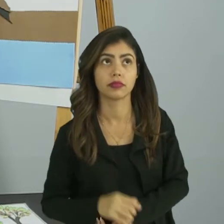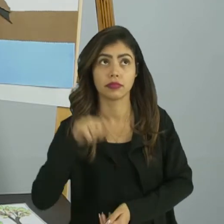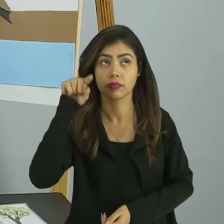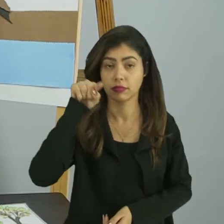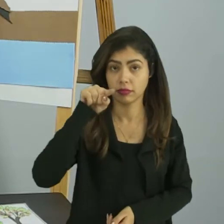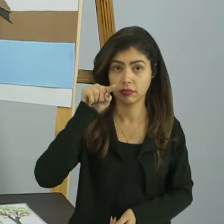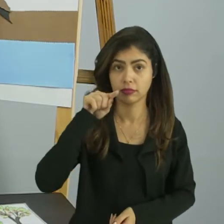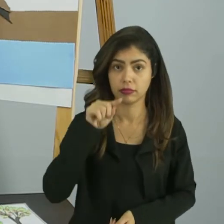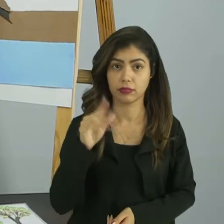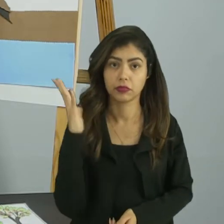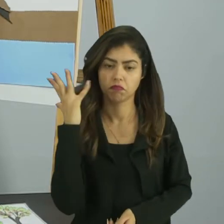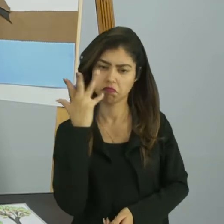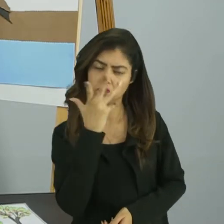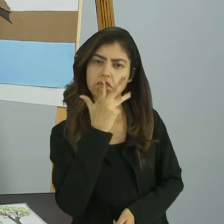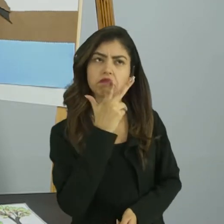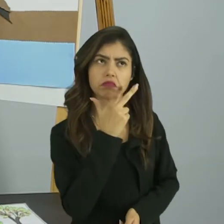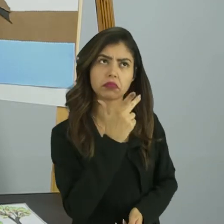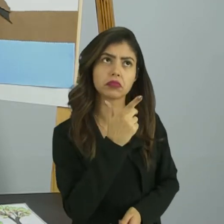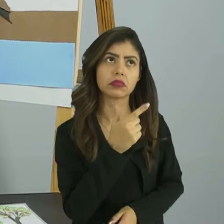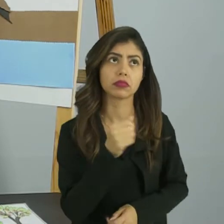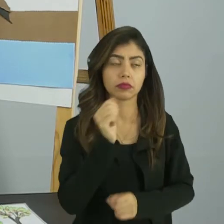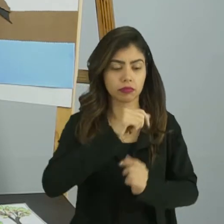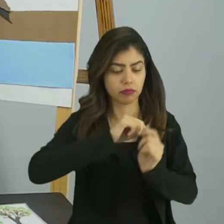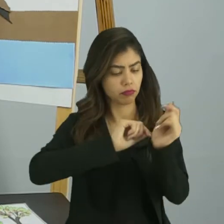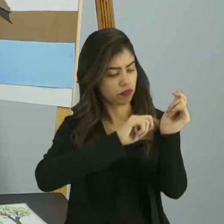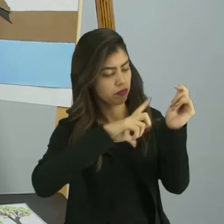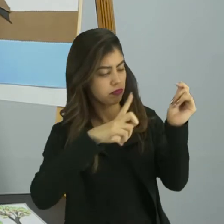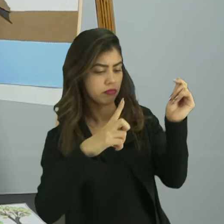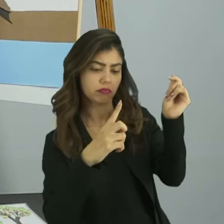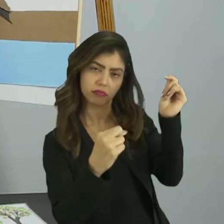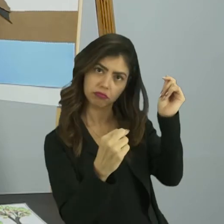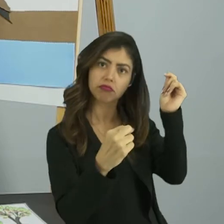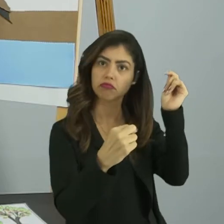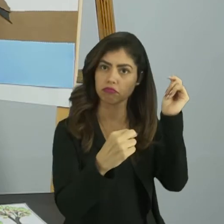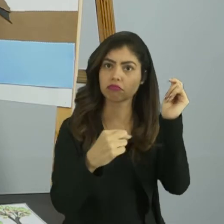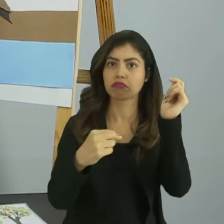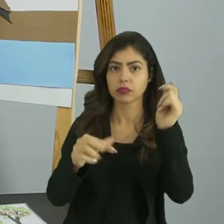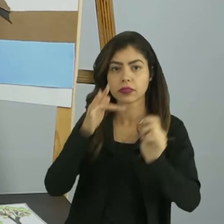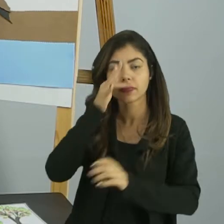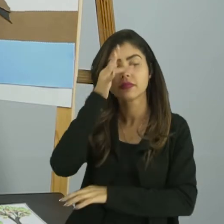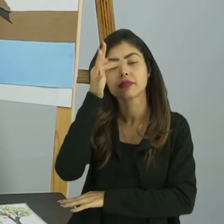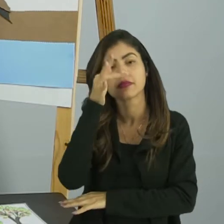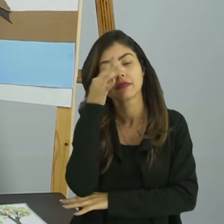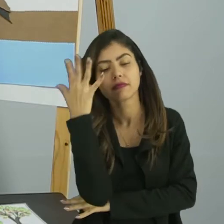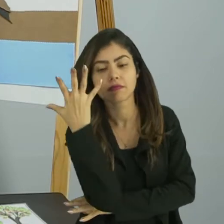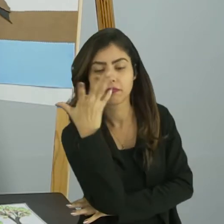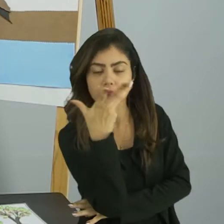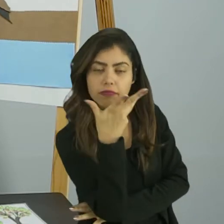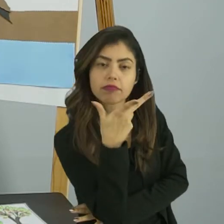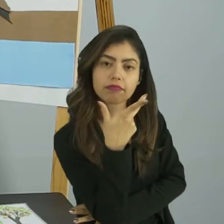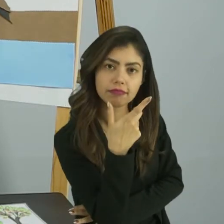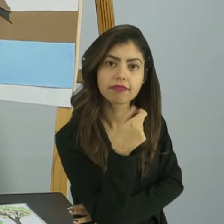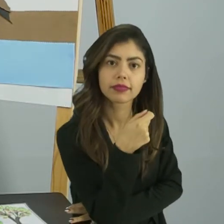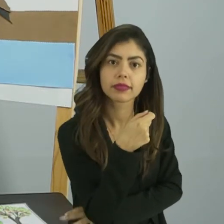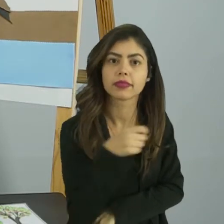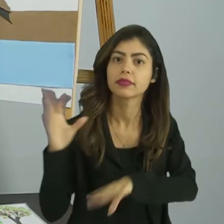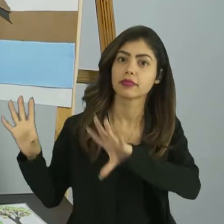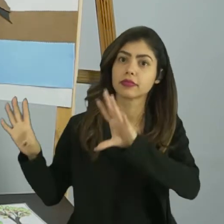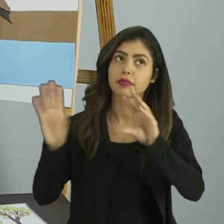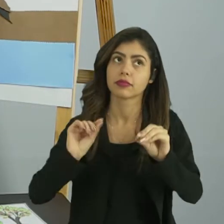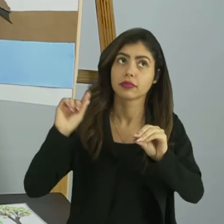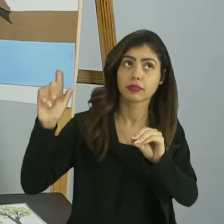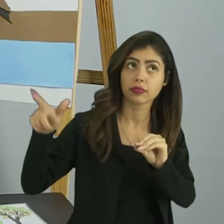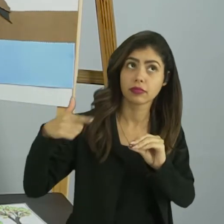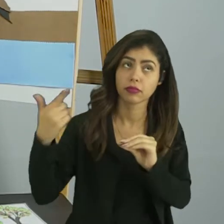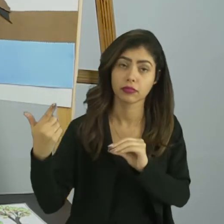tá bem bonita, com as folhas bem verdes, né? Com flores bem bonitas. E eu trouxe